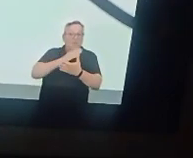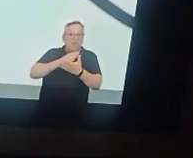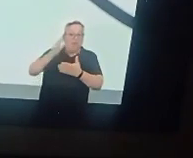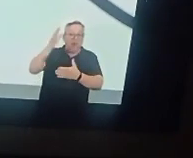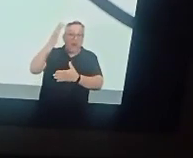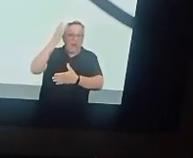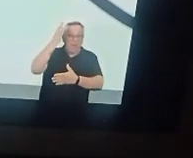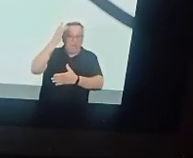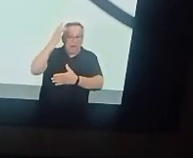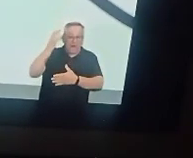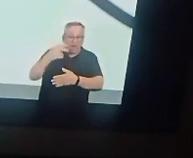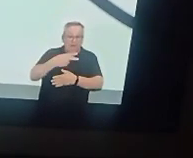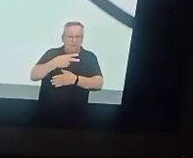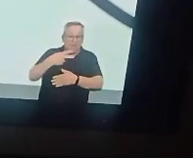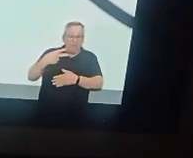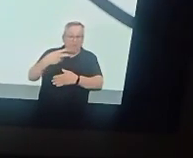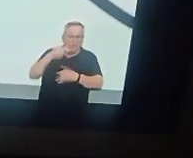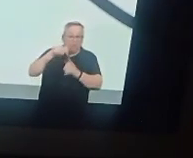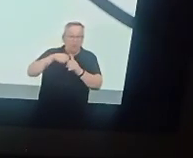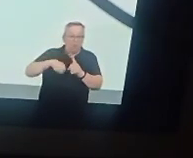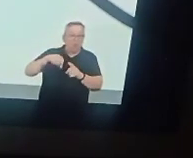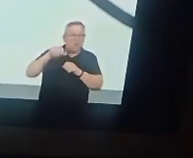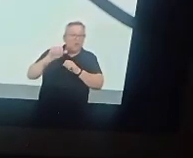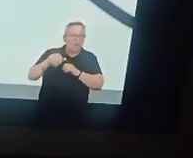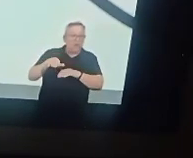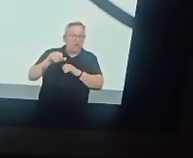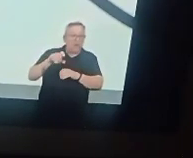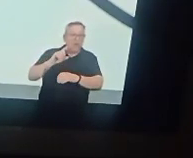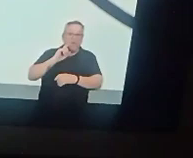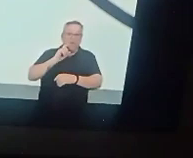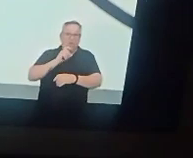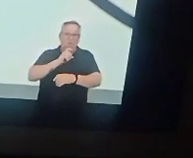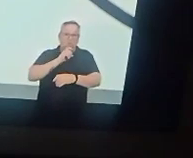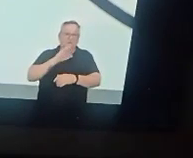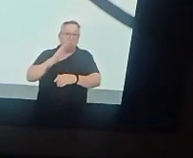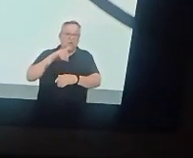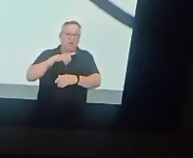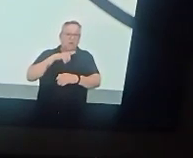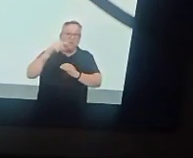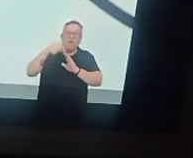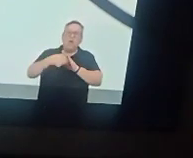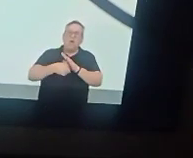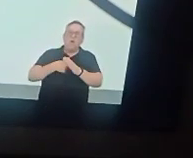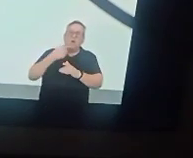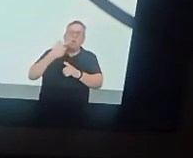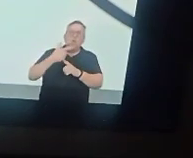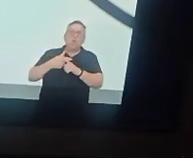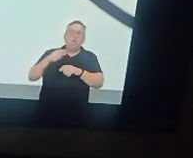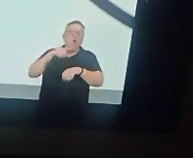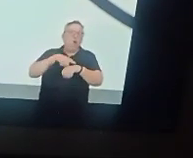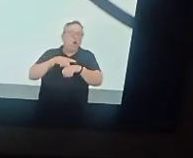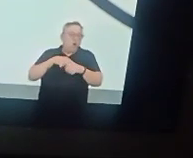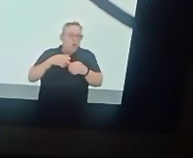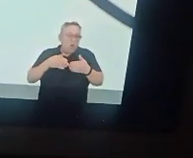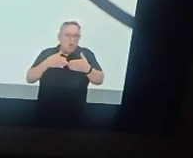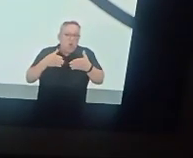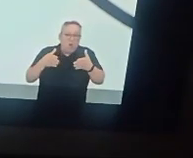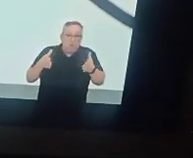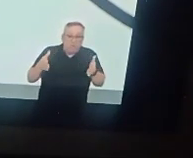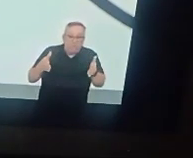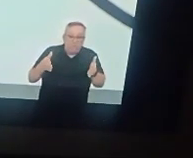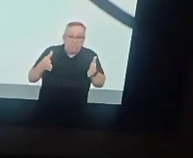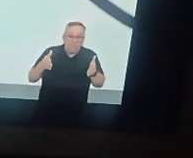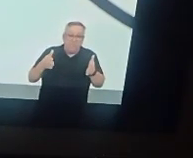amanhã, dia 22/9. Já entraram em contato conosco perguntando sobre o horário de abertura das